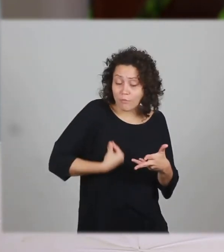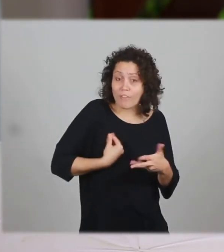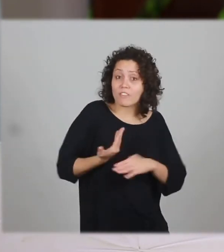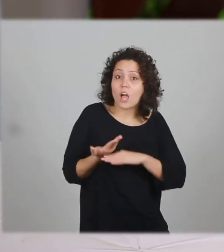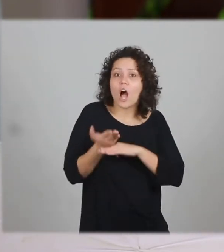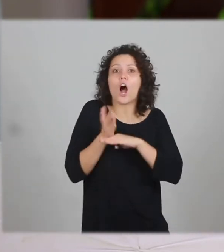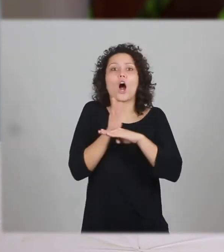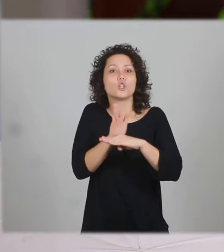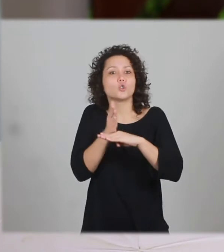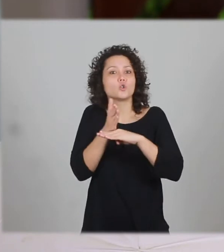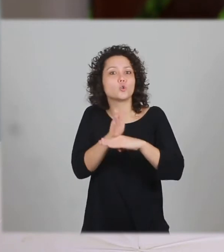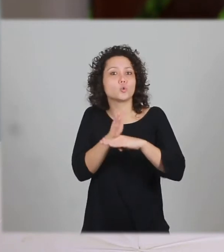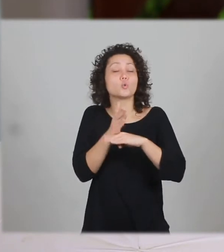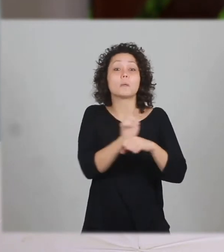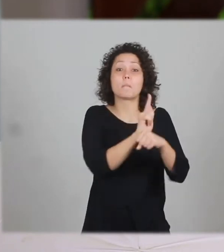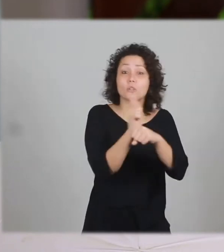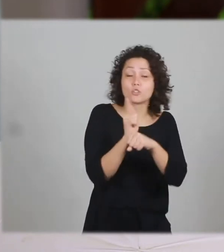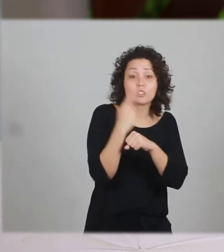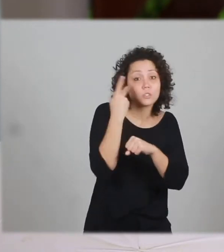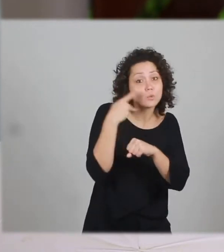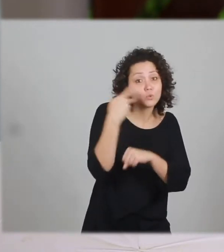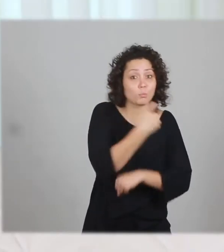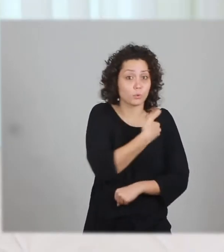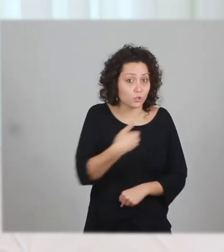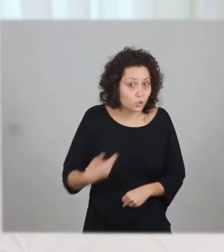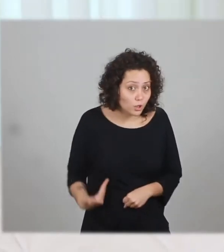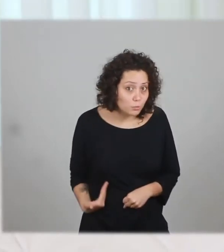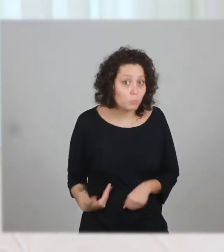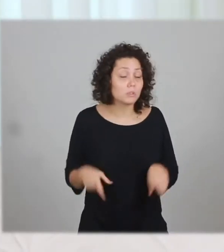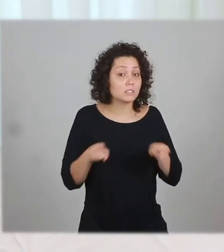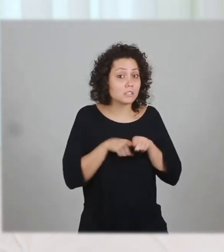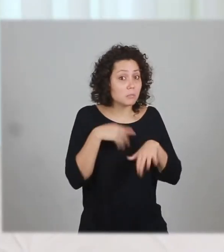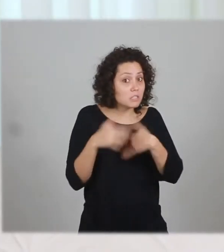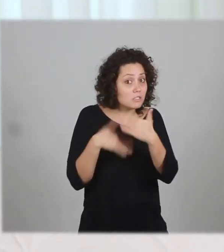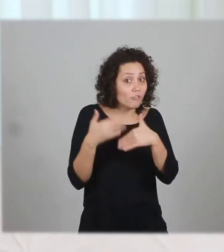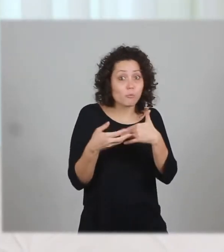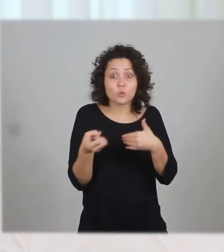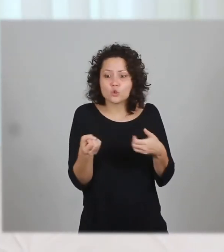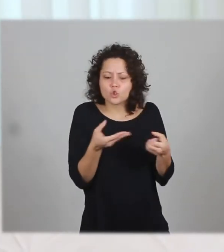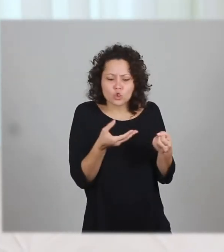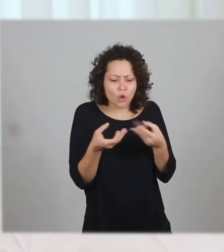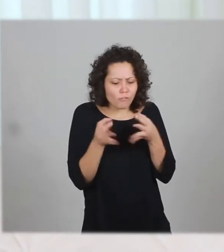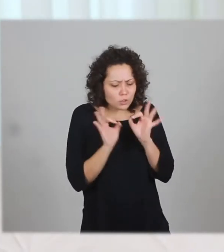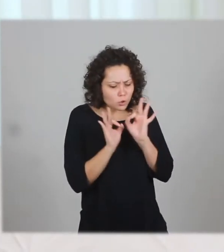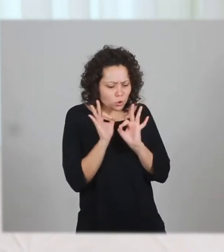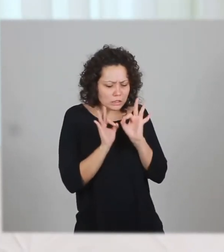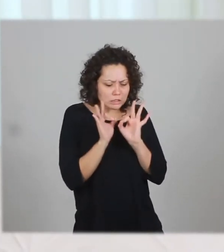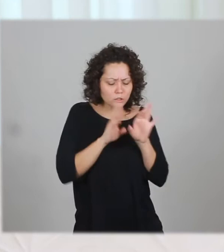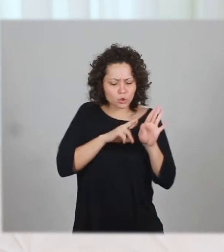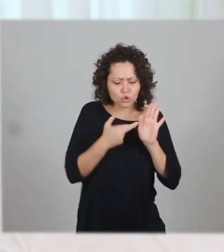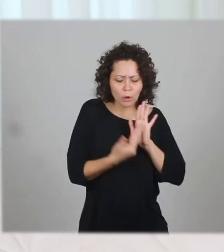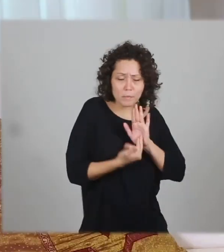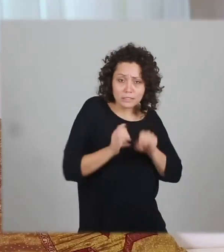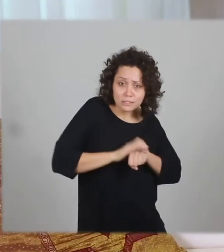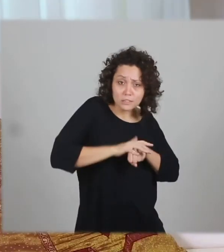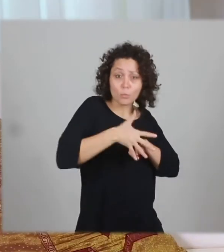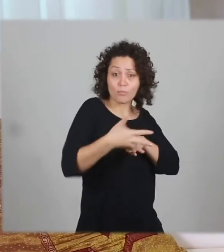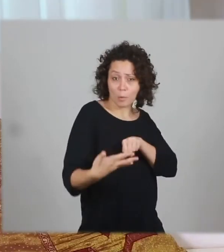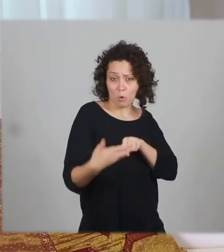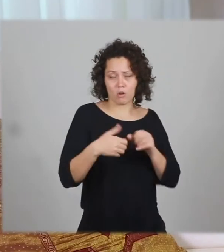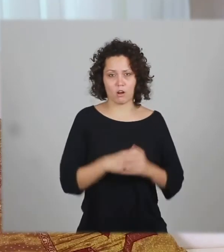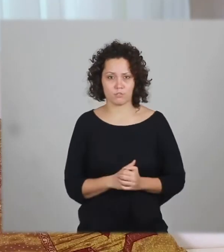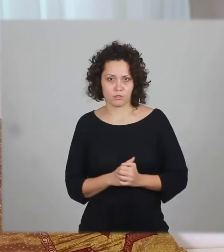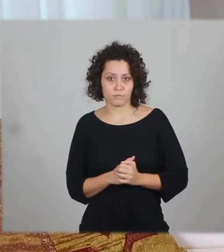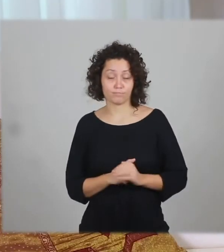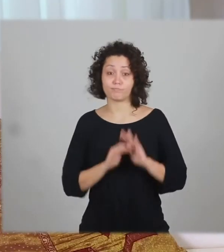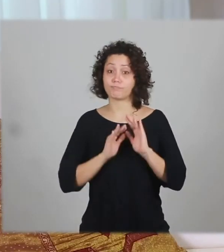contribui para a concepção e gestão de políticas públicas e construção de novas estruturas de representação democrática. A